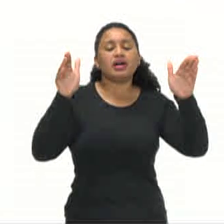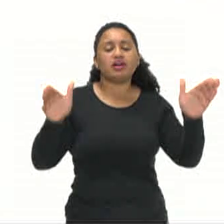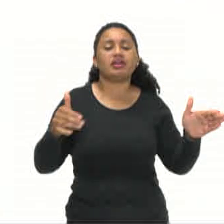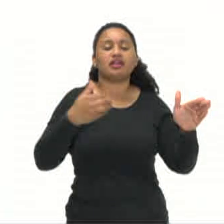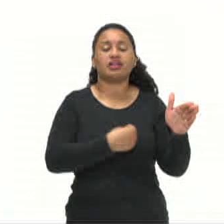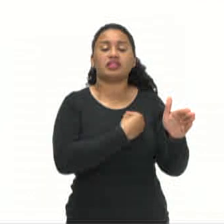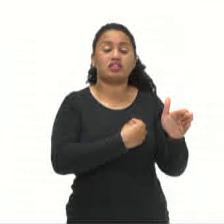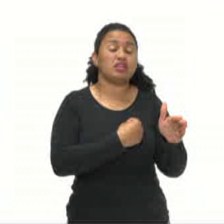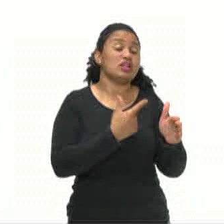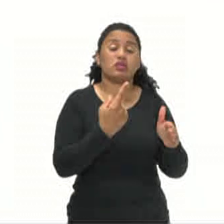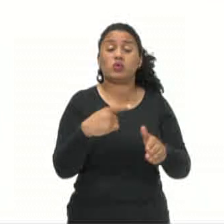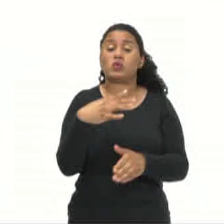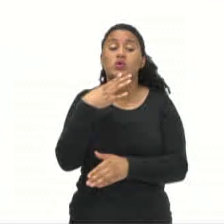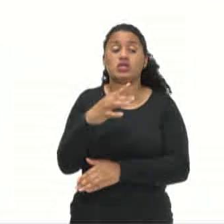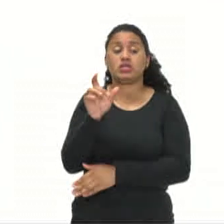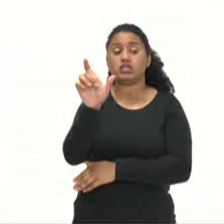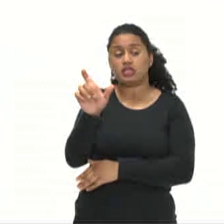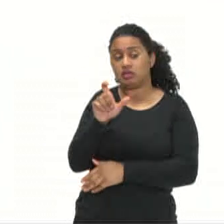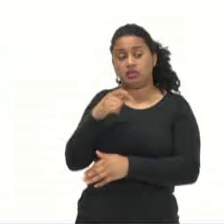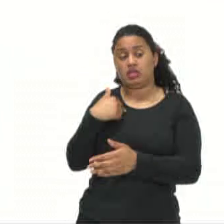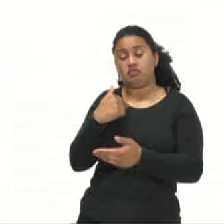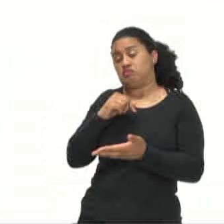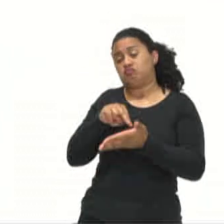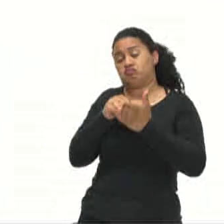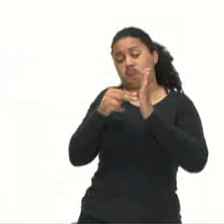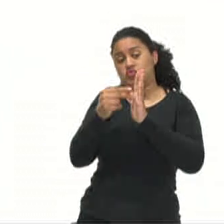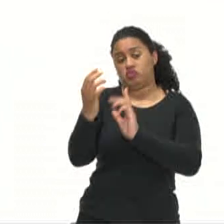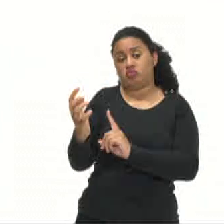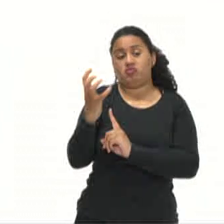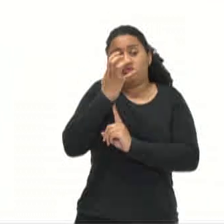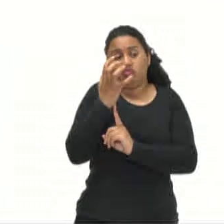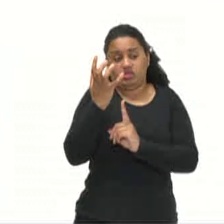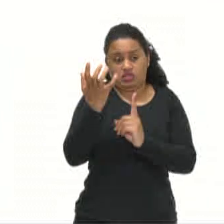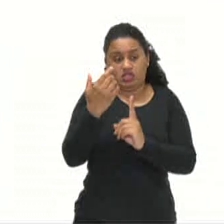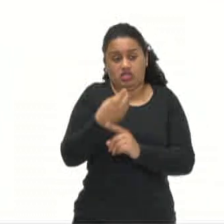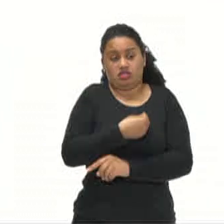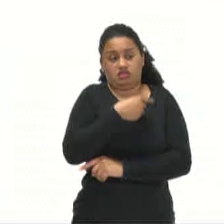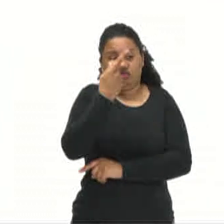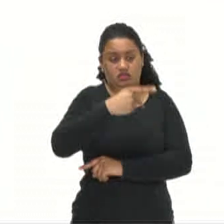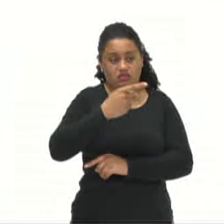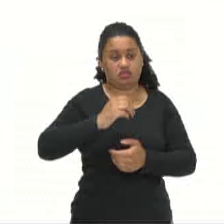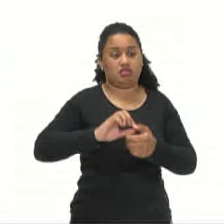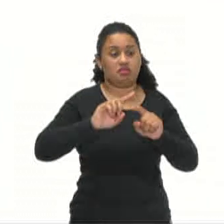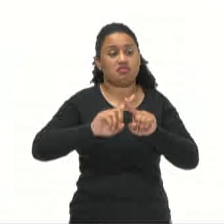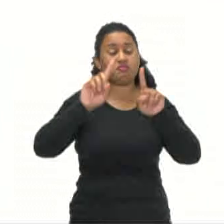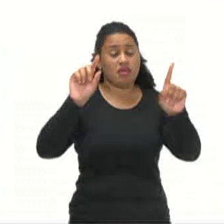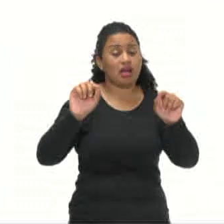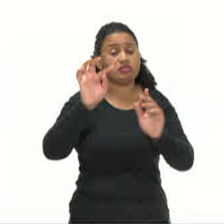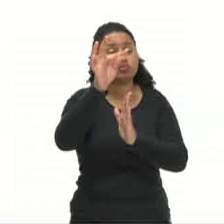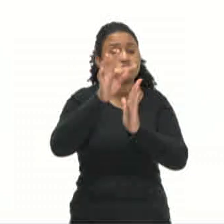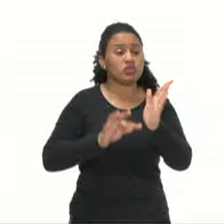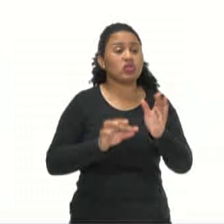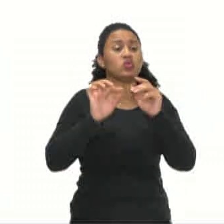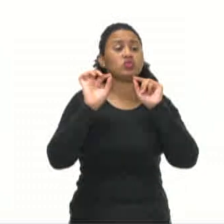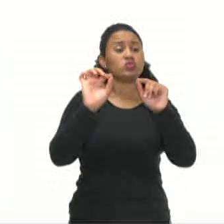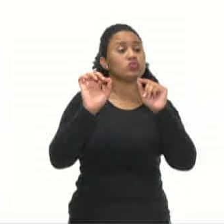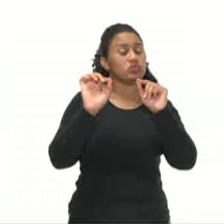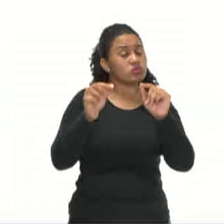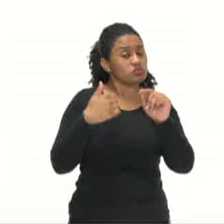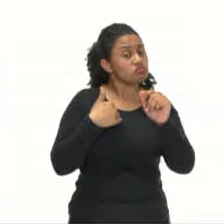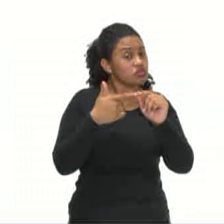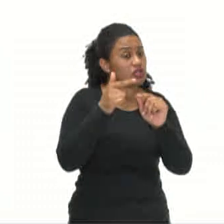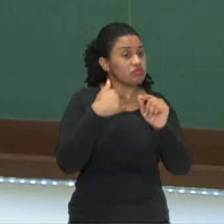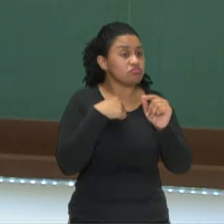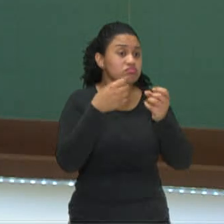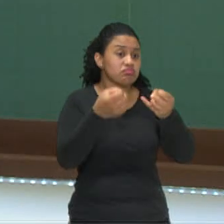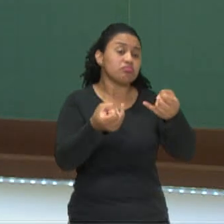da vida sem esse conhecimento não faz diferença para ela, para a vida dele. mas do texto valida seu